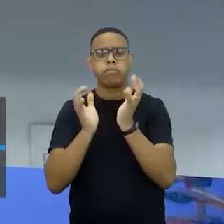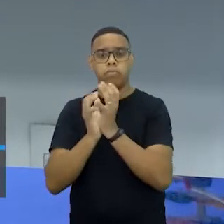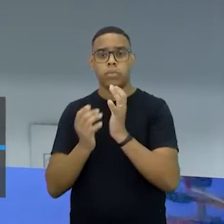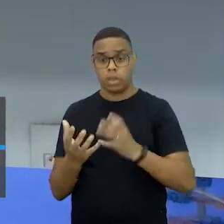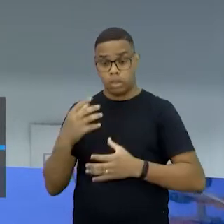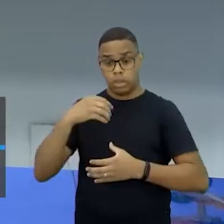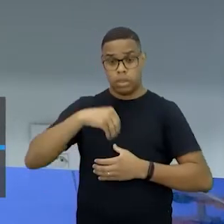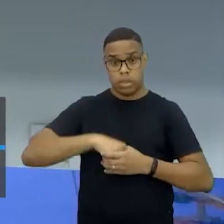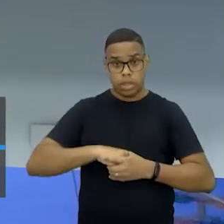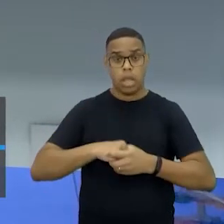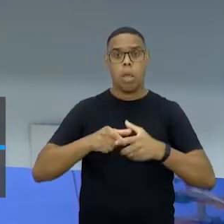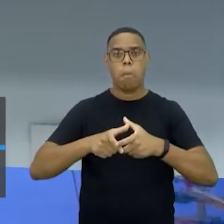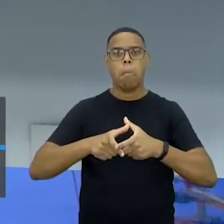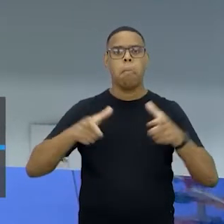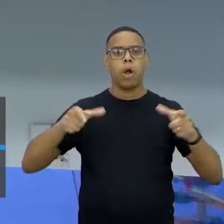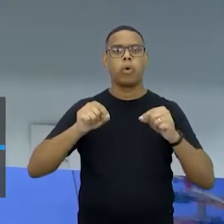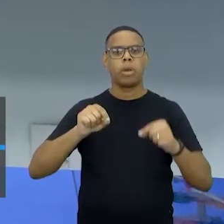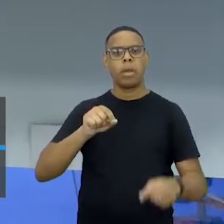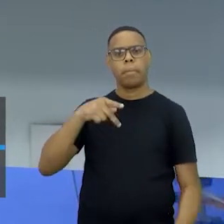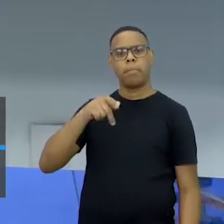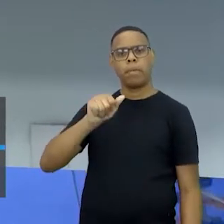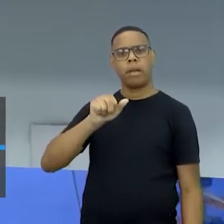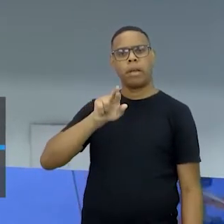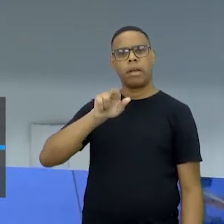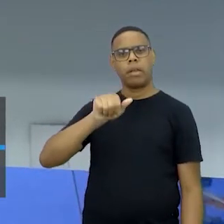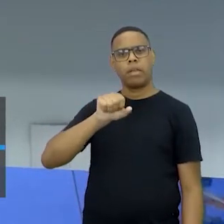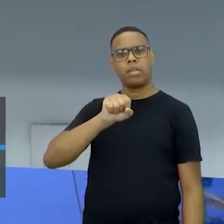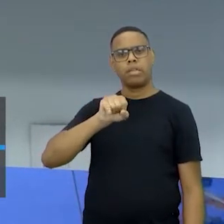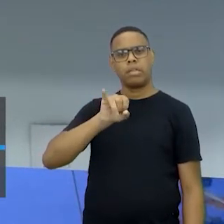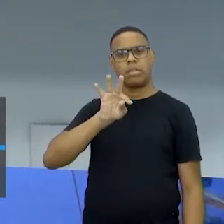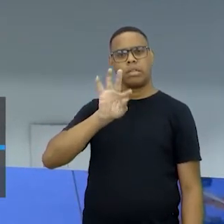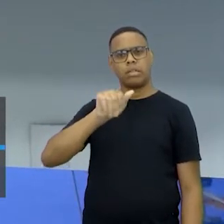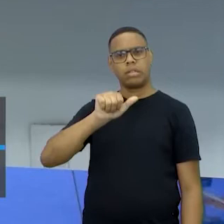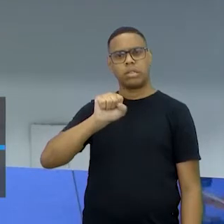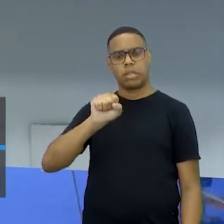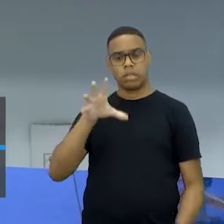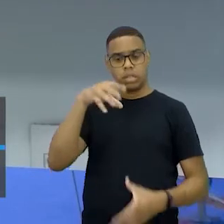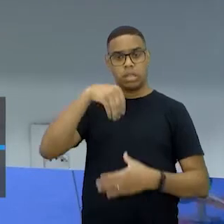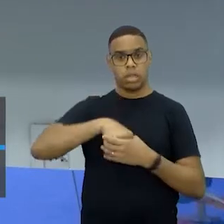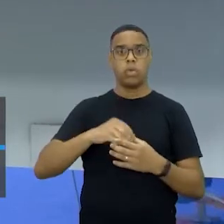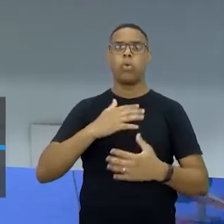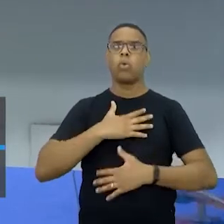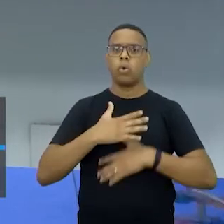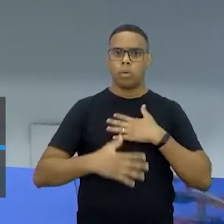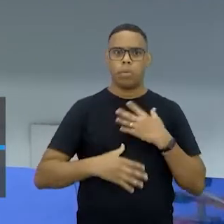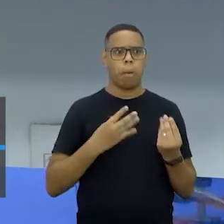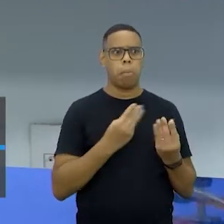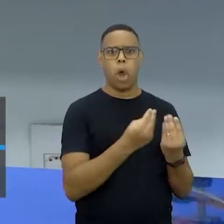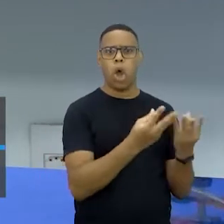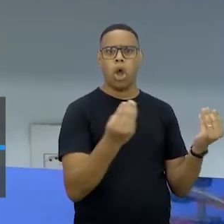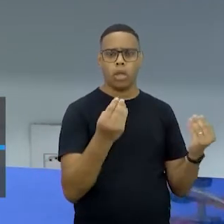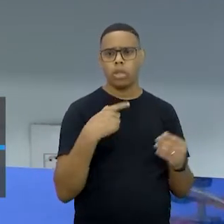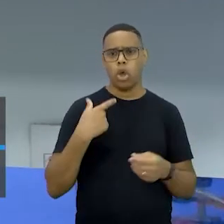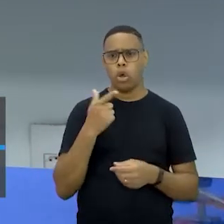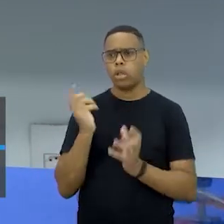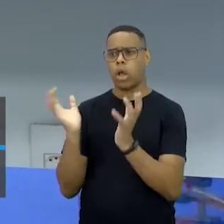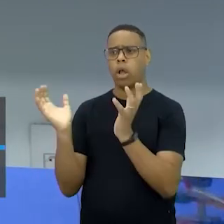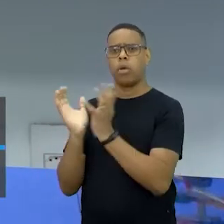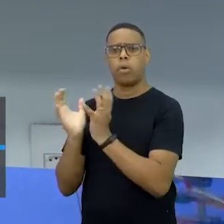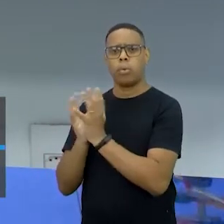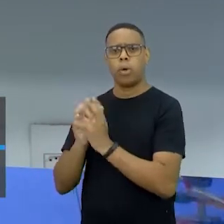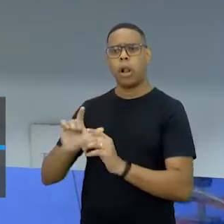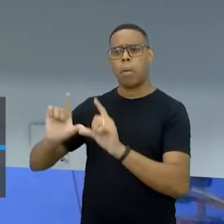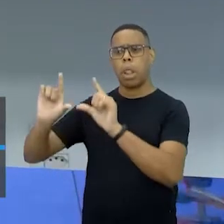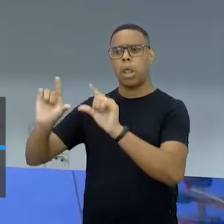quantidade muito maior de parasitas no interior do seu corpo em relação por exemplo a outras comunidades